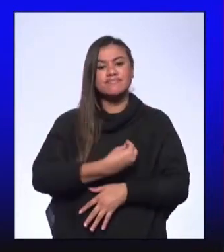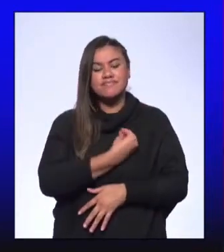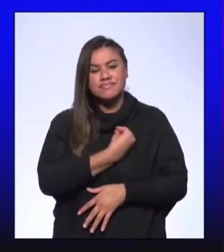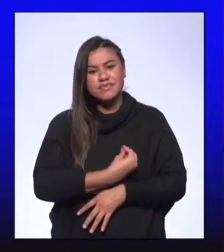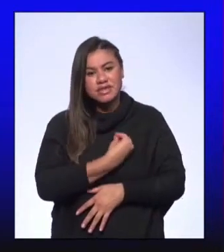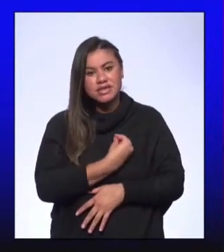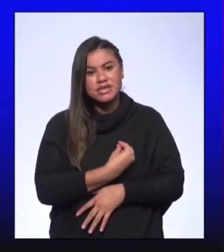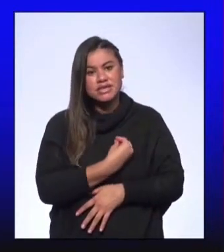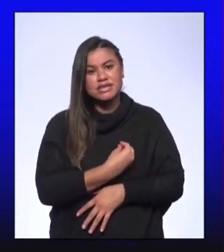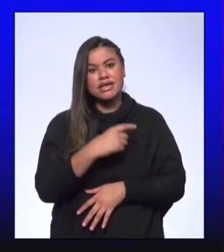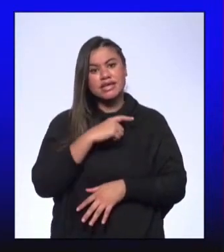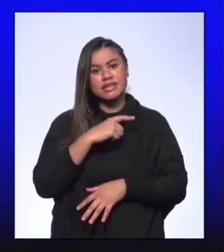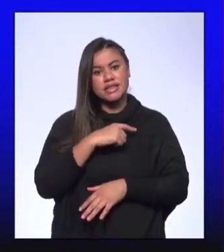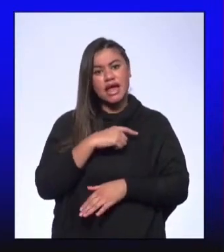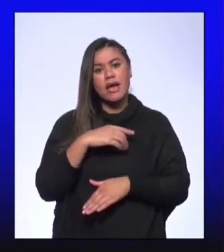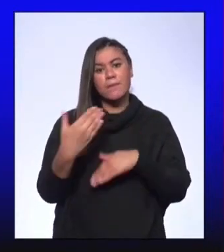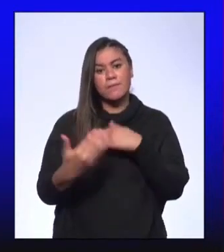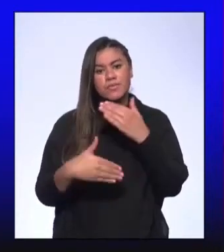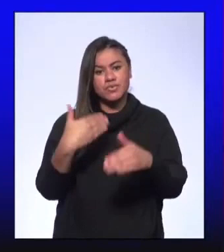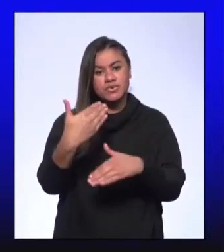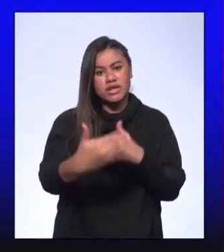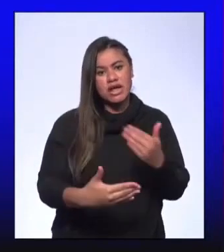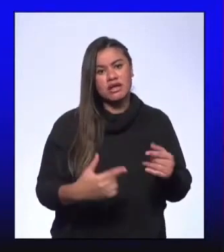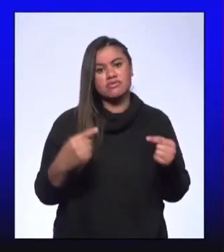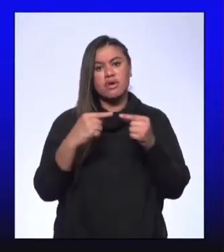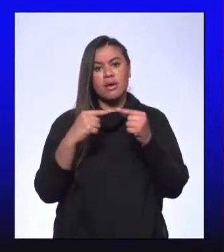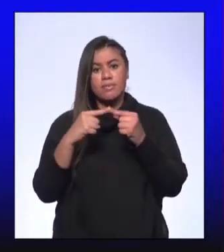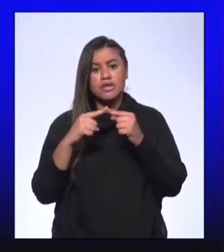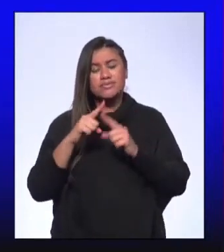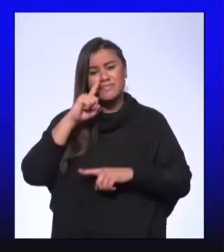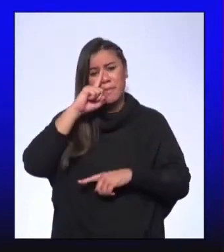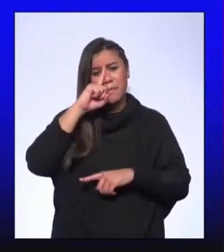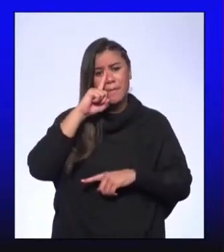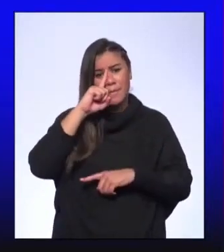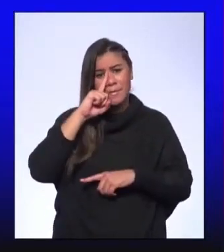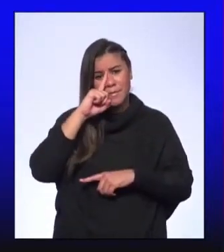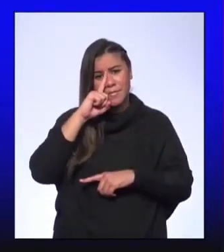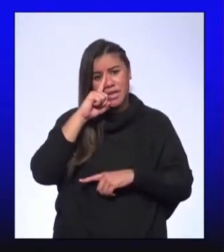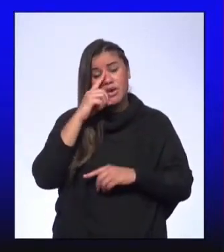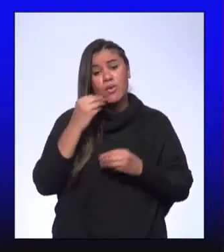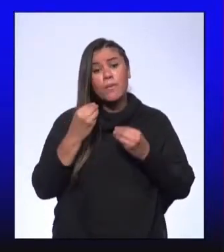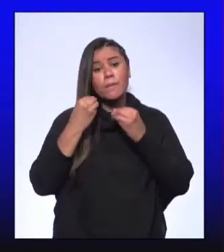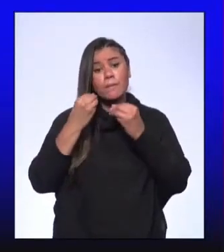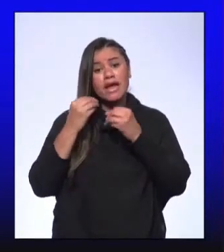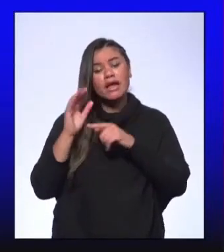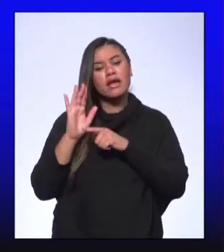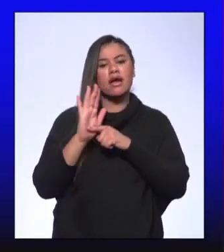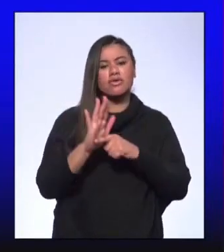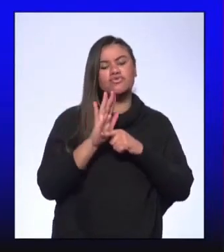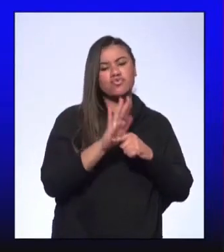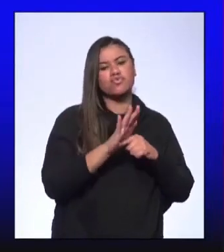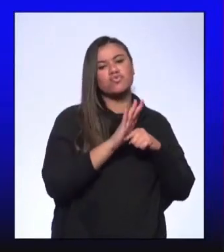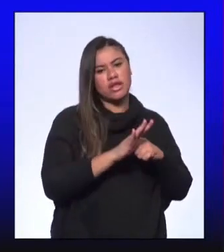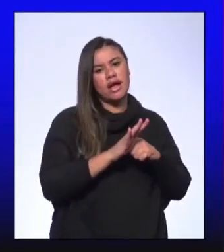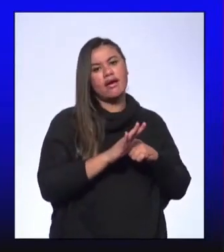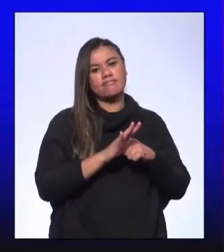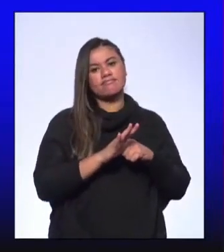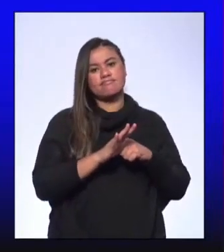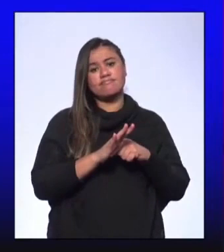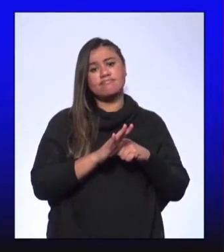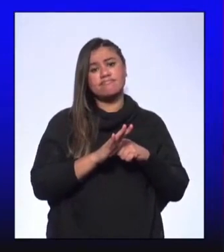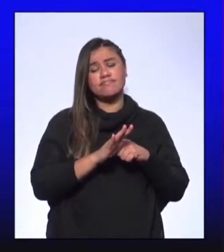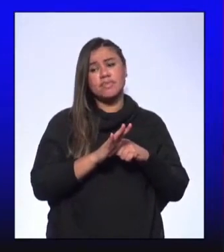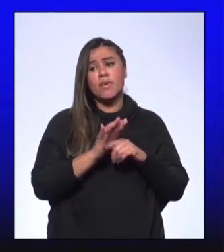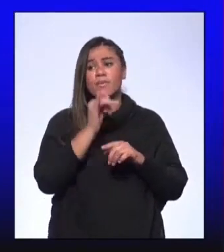mantém aquele procedimento a despeito do risco em função dos benefícios que ele, vamos dizer, traz para